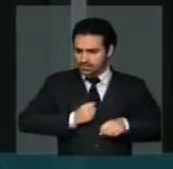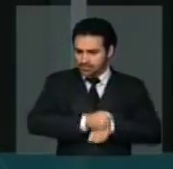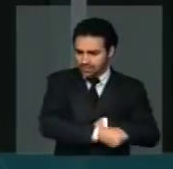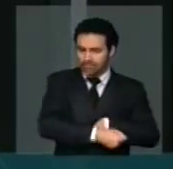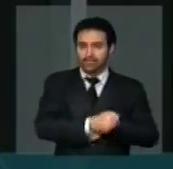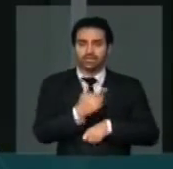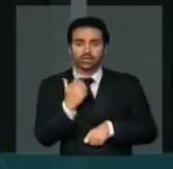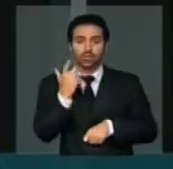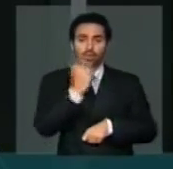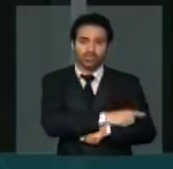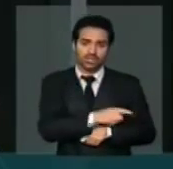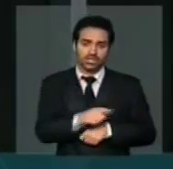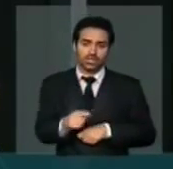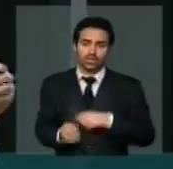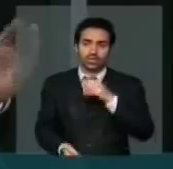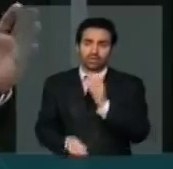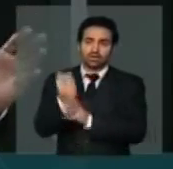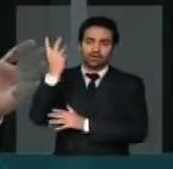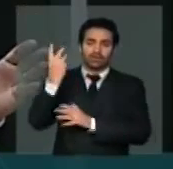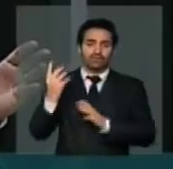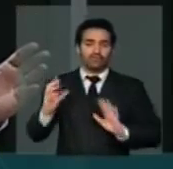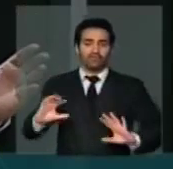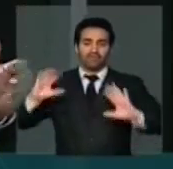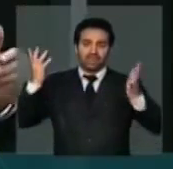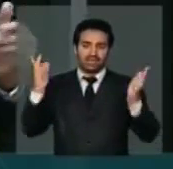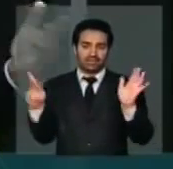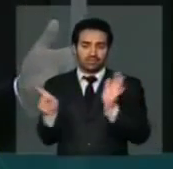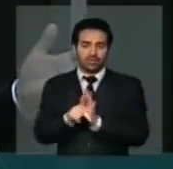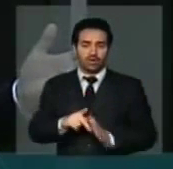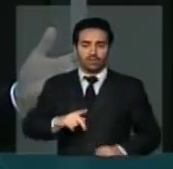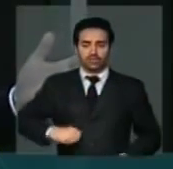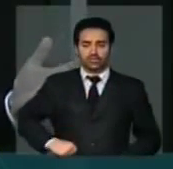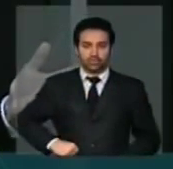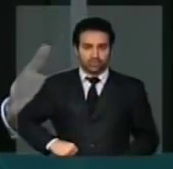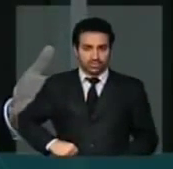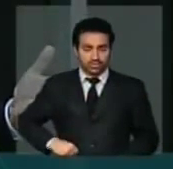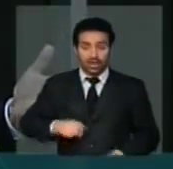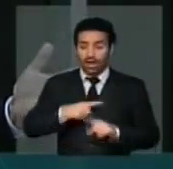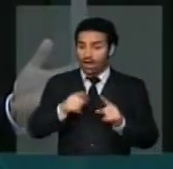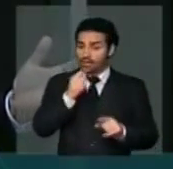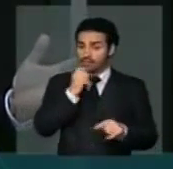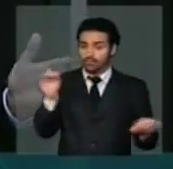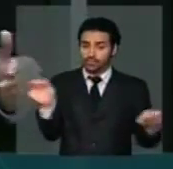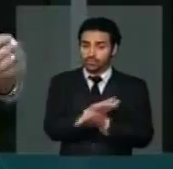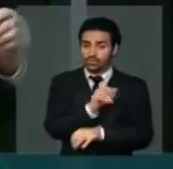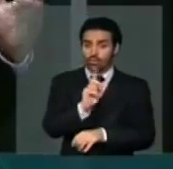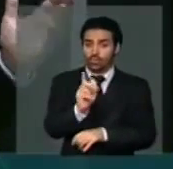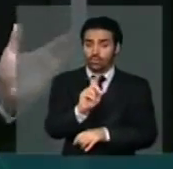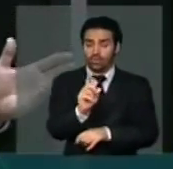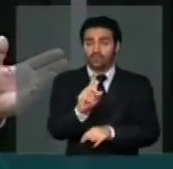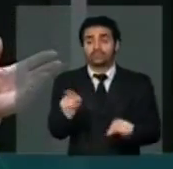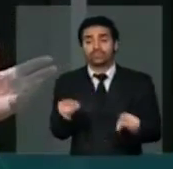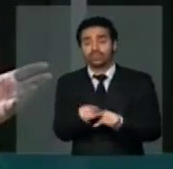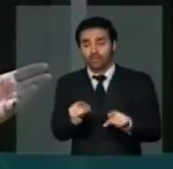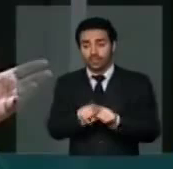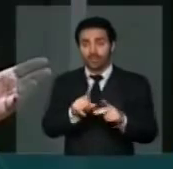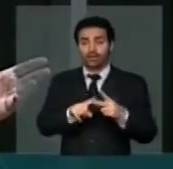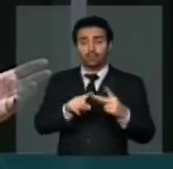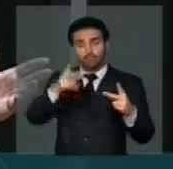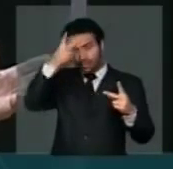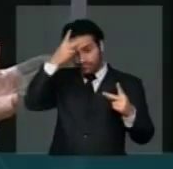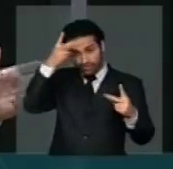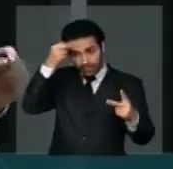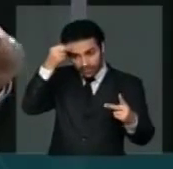esta festa pudesse estar se realizando, porque ainda não se completou, aos prefeitos